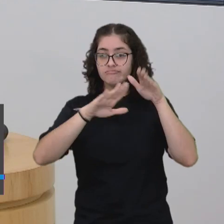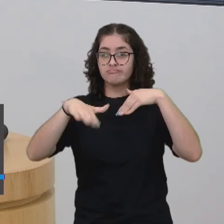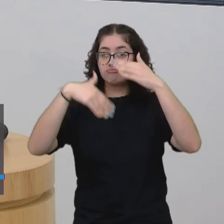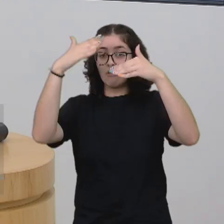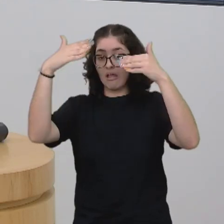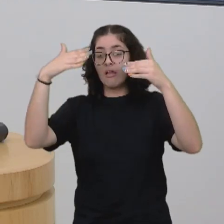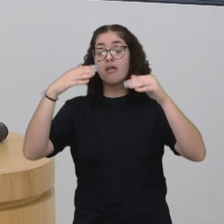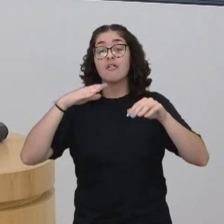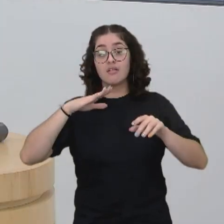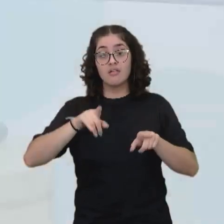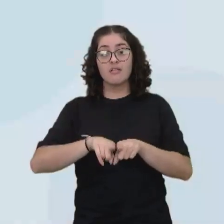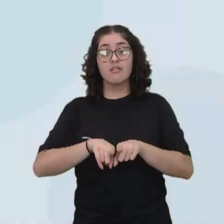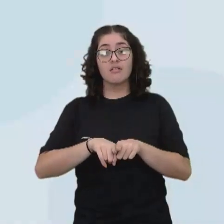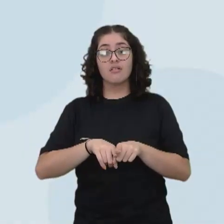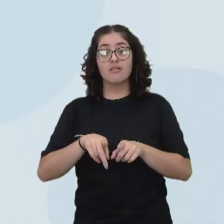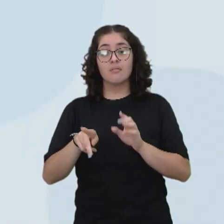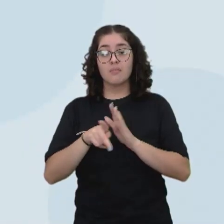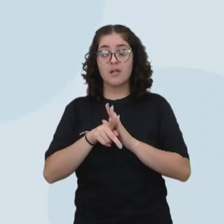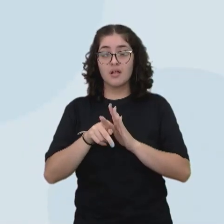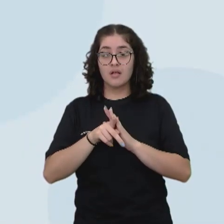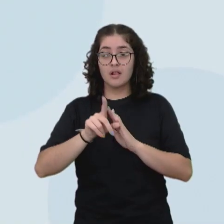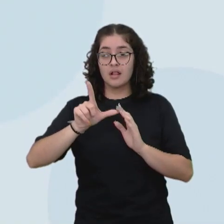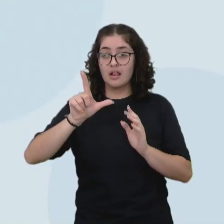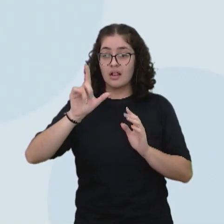tendo. Então, ela vem do latim,